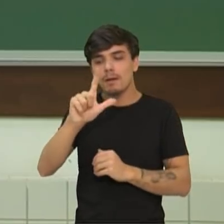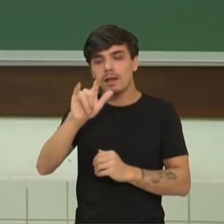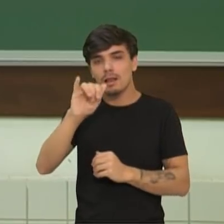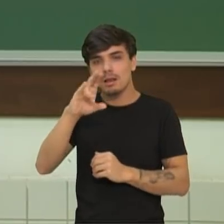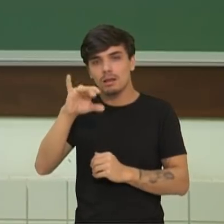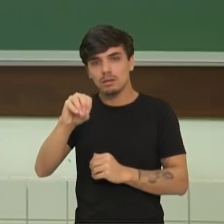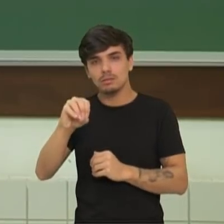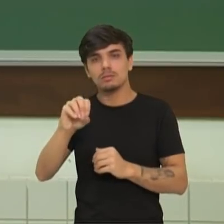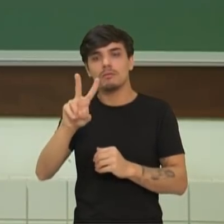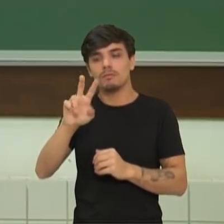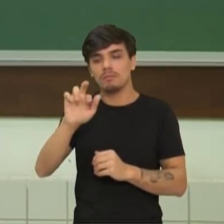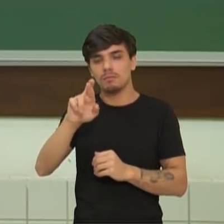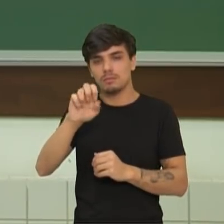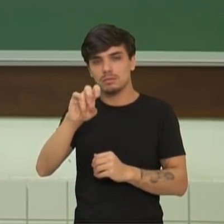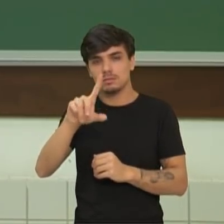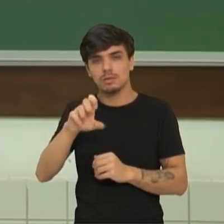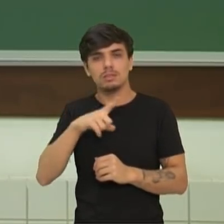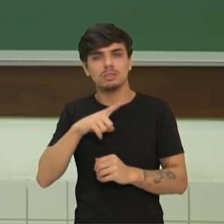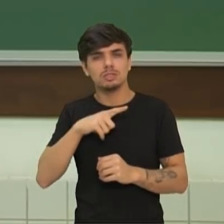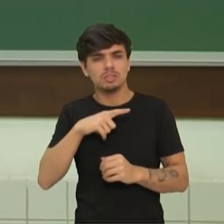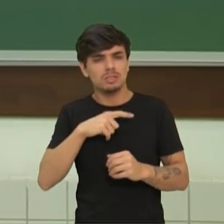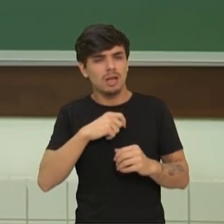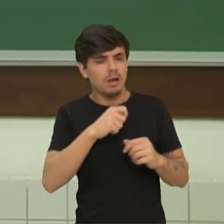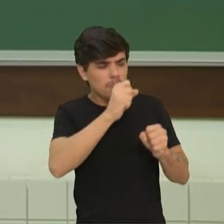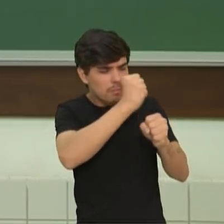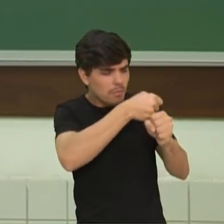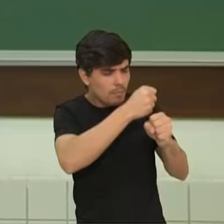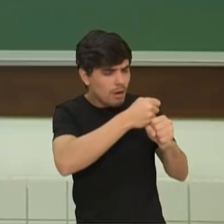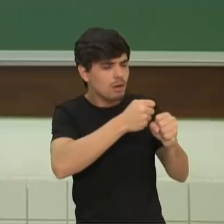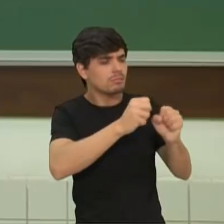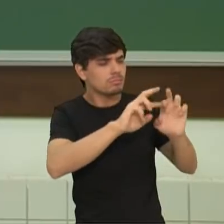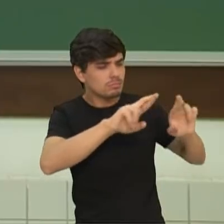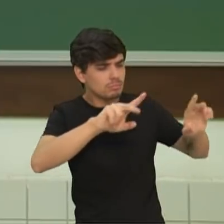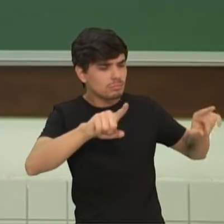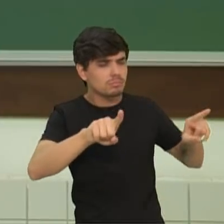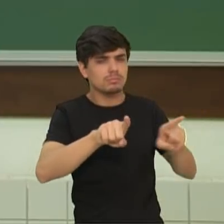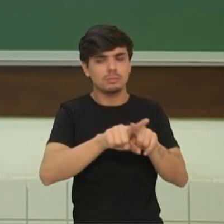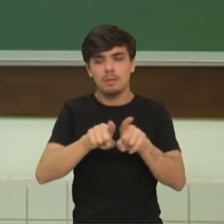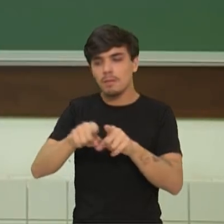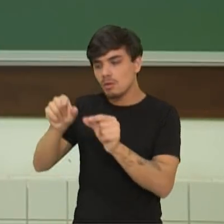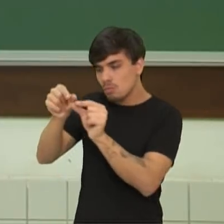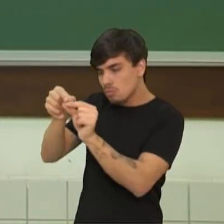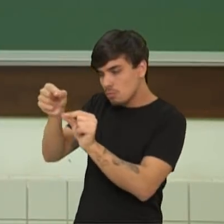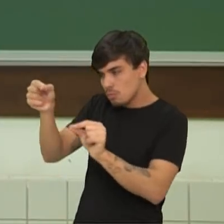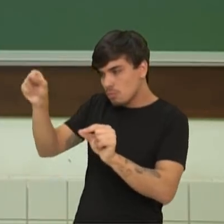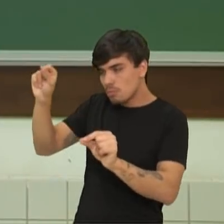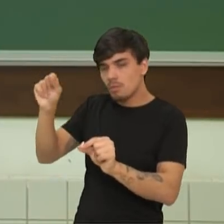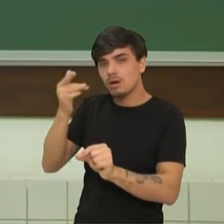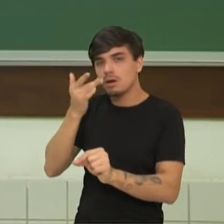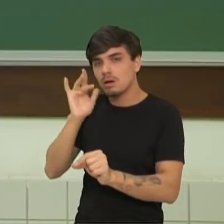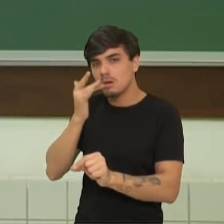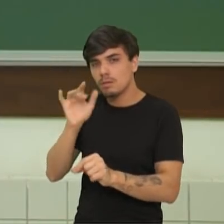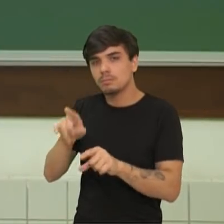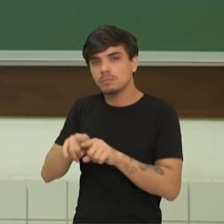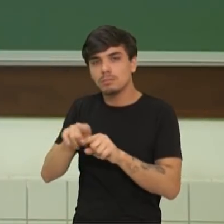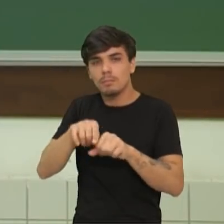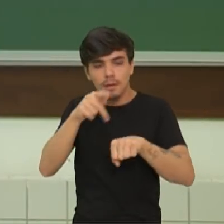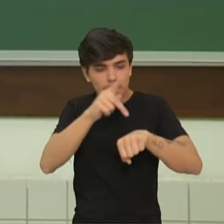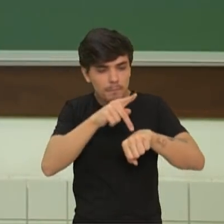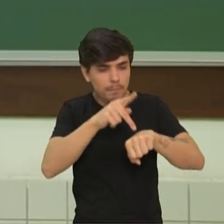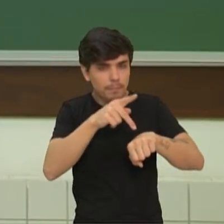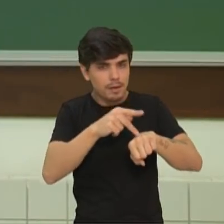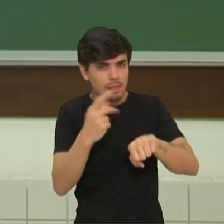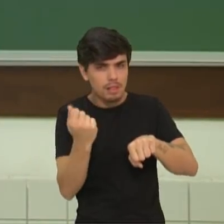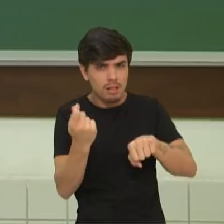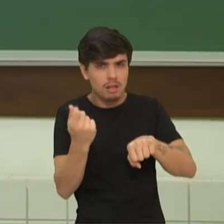tinha indumentárias que eram feitas com fios de ouro, inclusive, né? Pedras preciosas, o luxo,